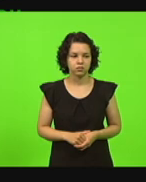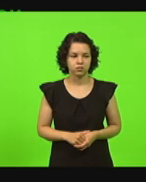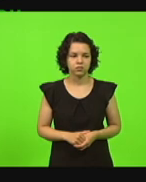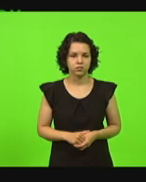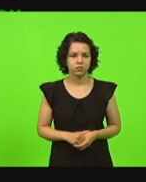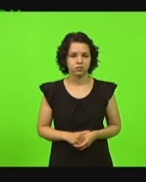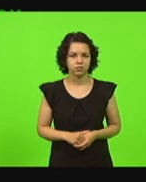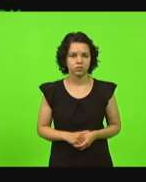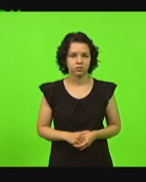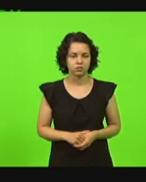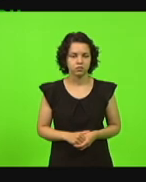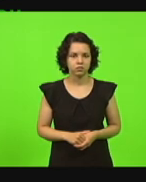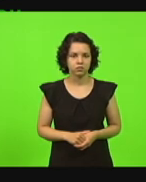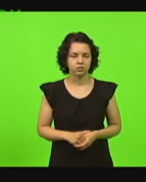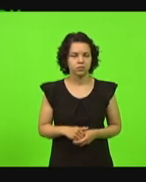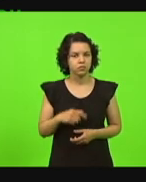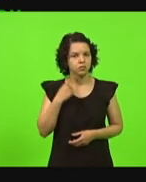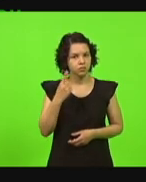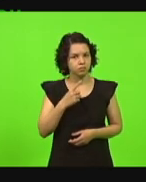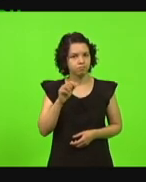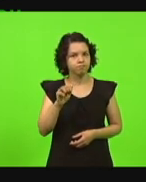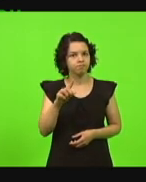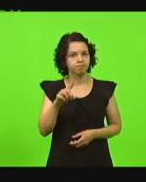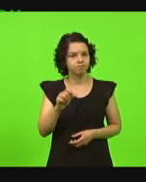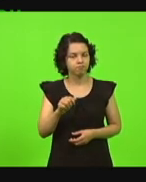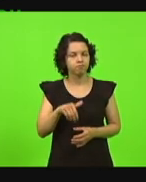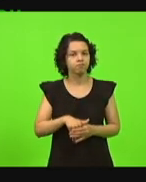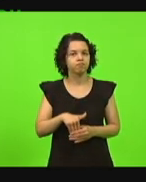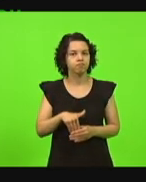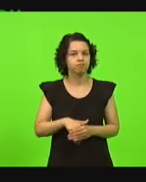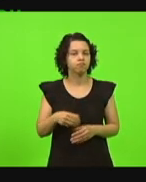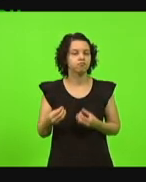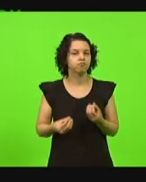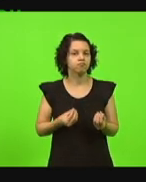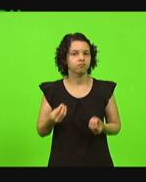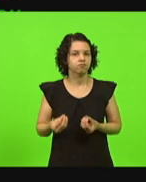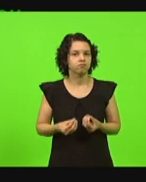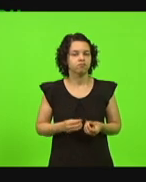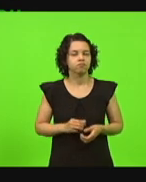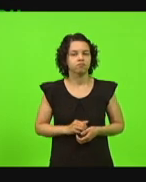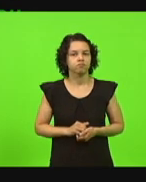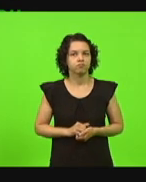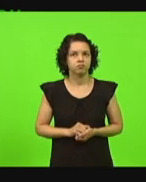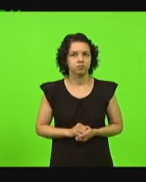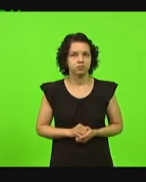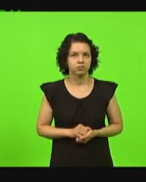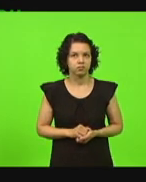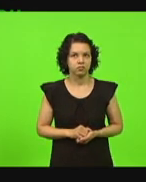Como vota a deputada Ada De Luca?